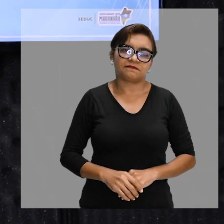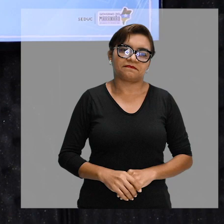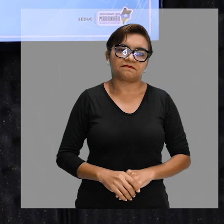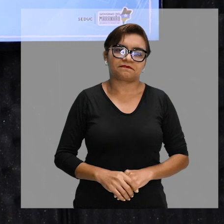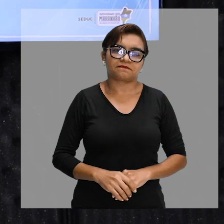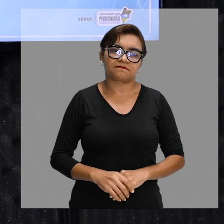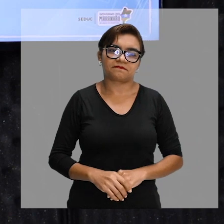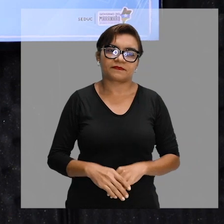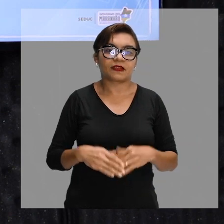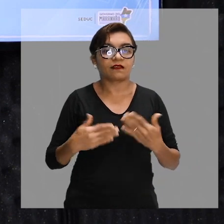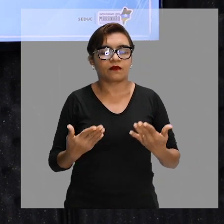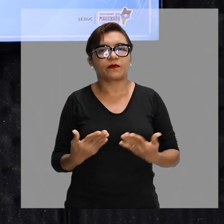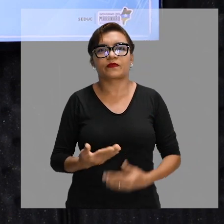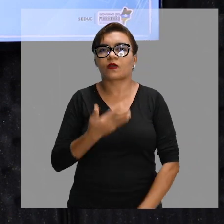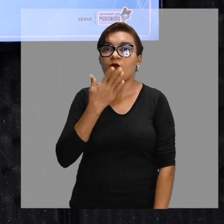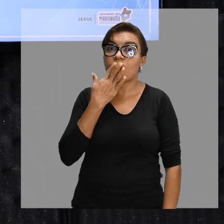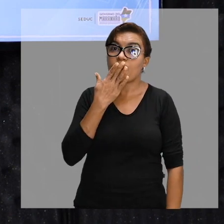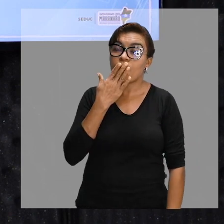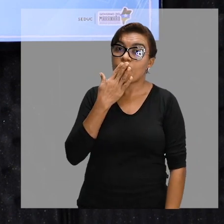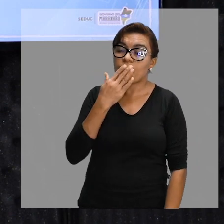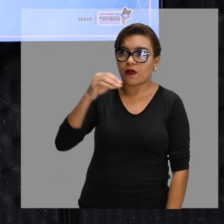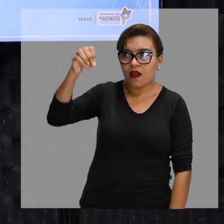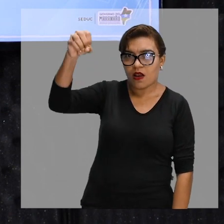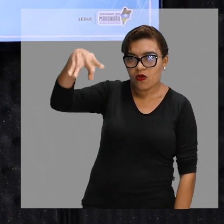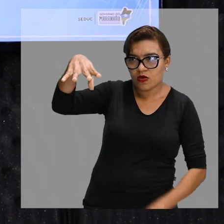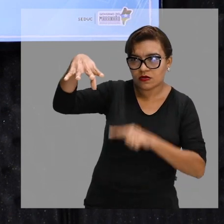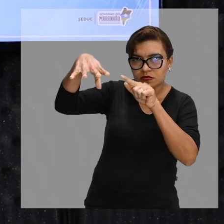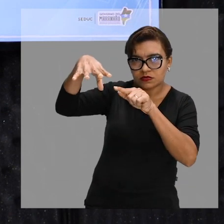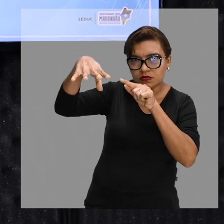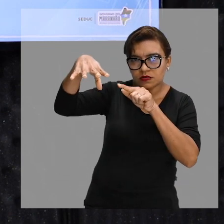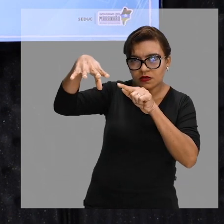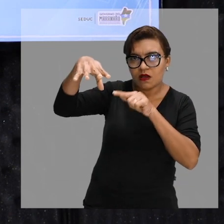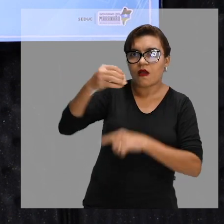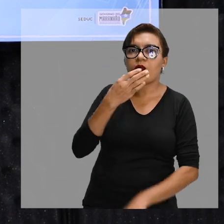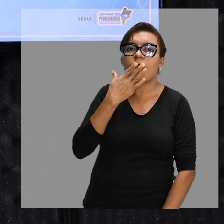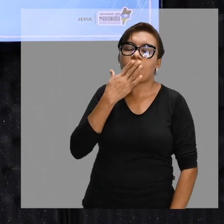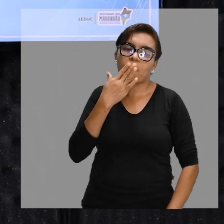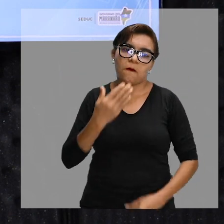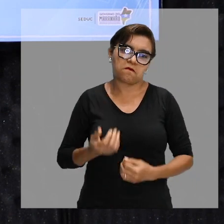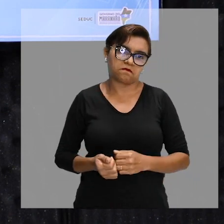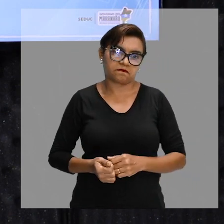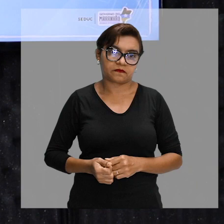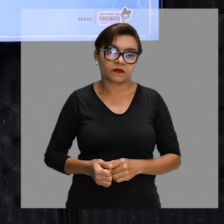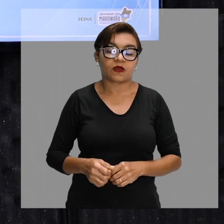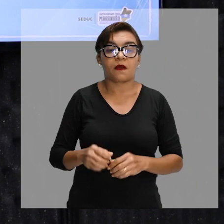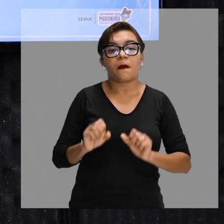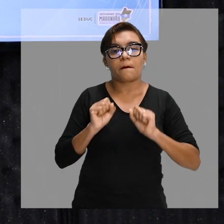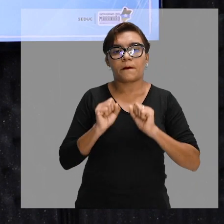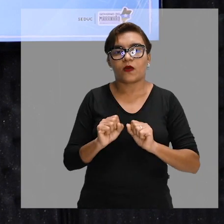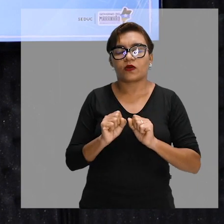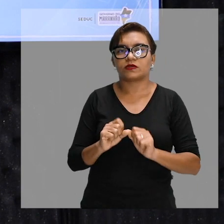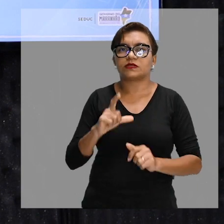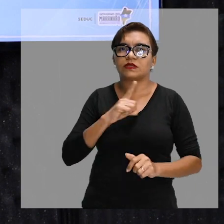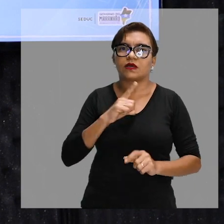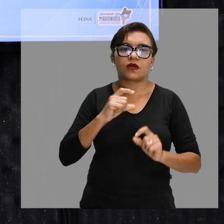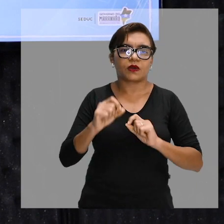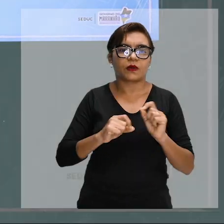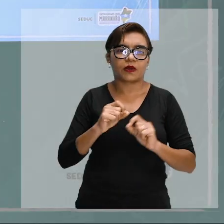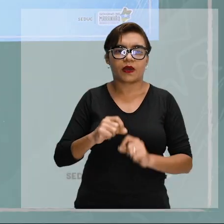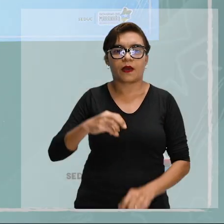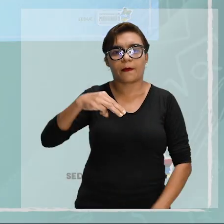Bom, a cor da luz. A luz ela pode ser monocromática ou policromática, certo? A